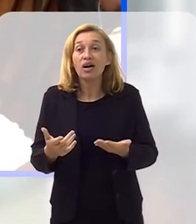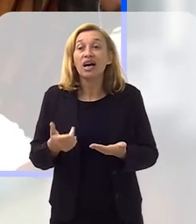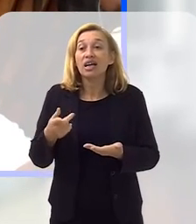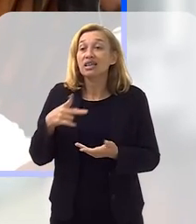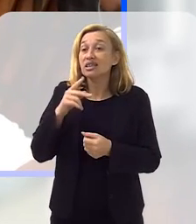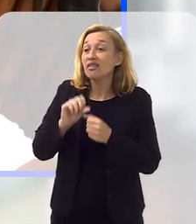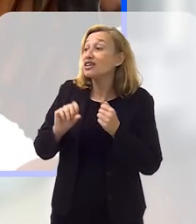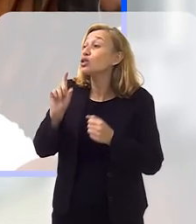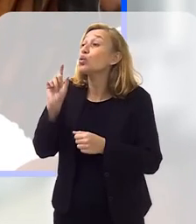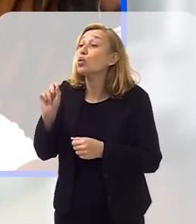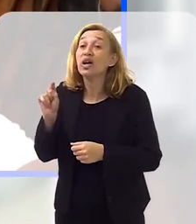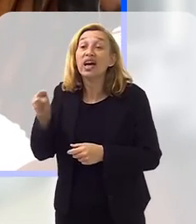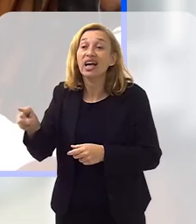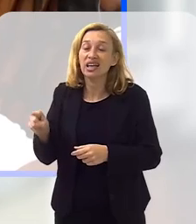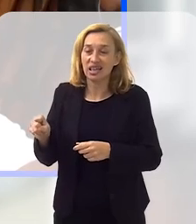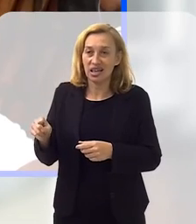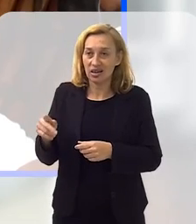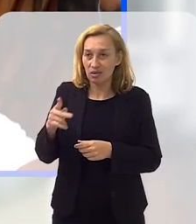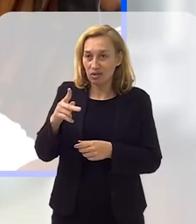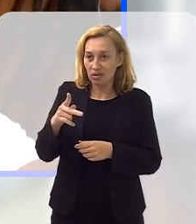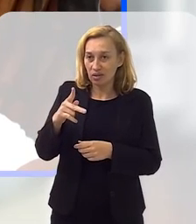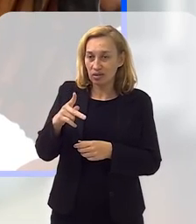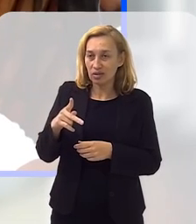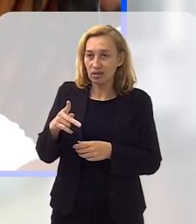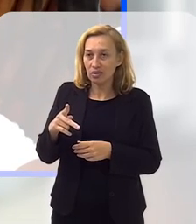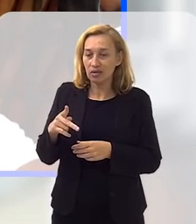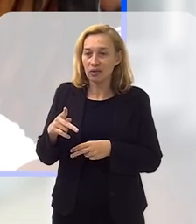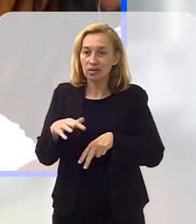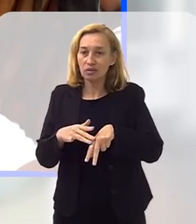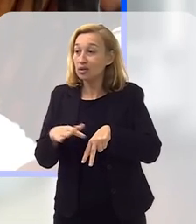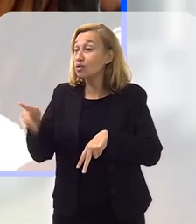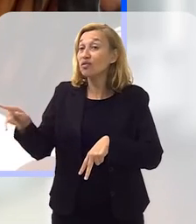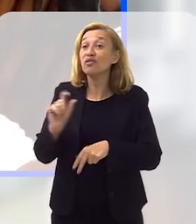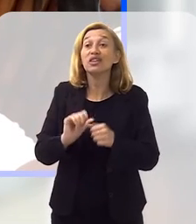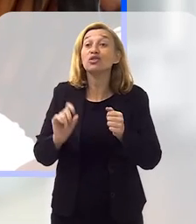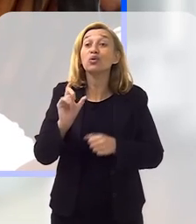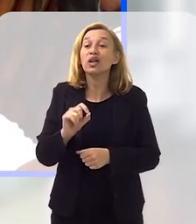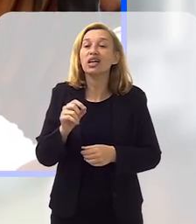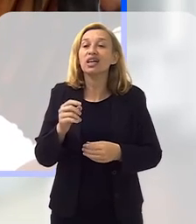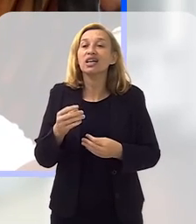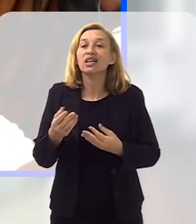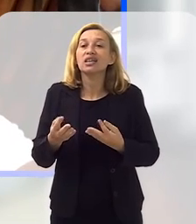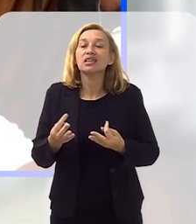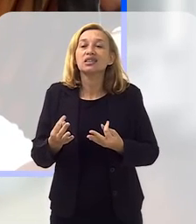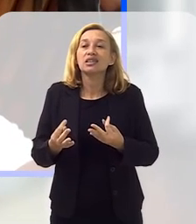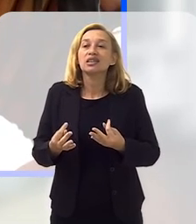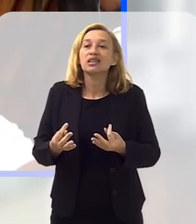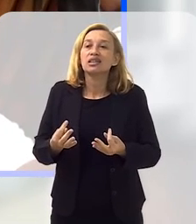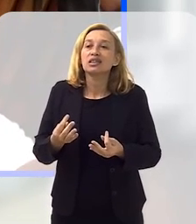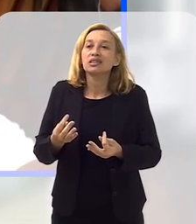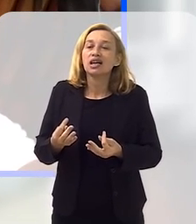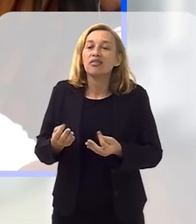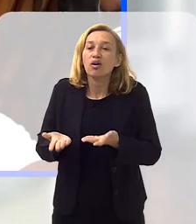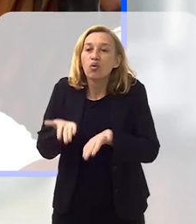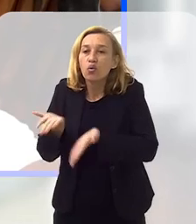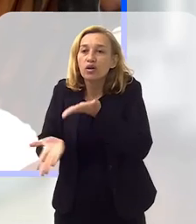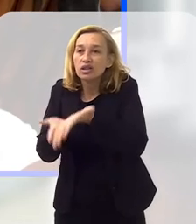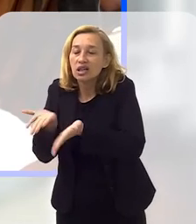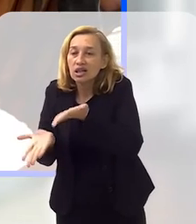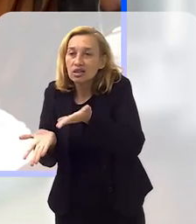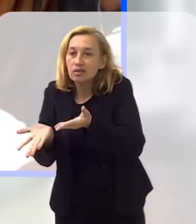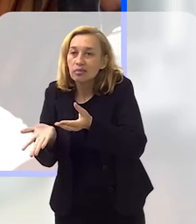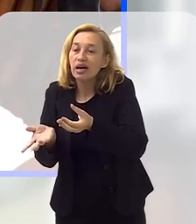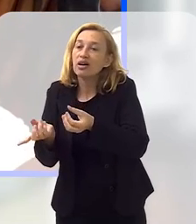o que que ela estava fazendo ali com aqueles internos, com aqueles pacientes? Ela estava trabalhando para ressocializá-los,